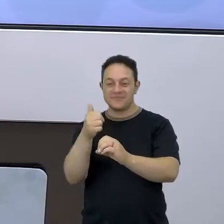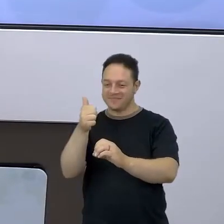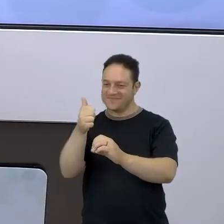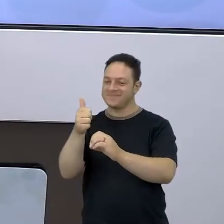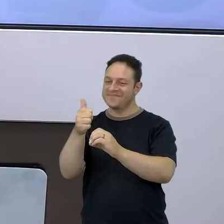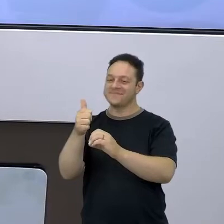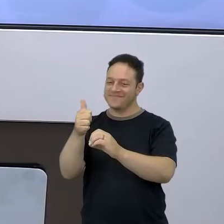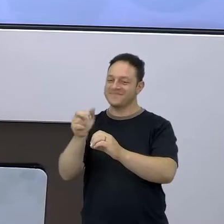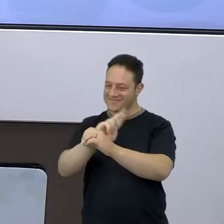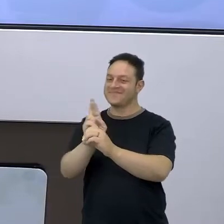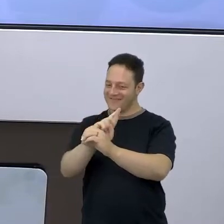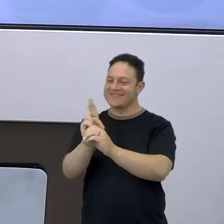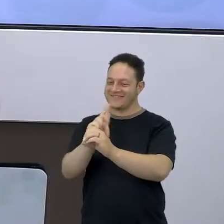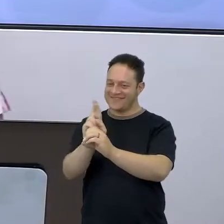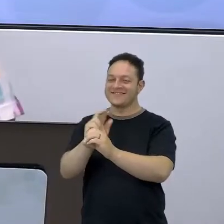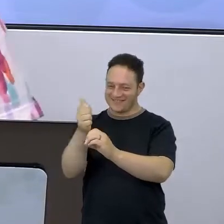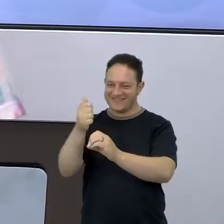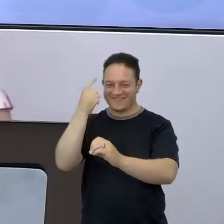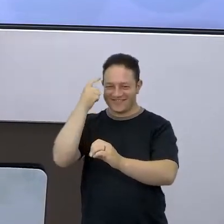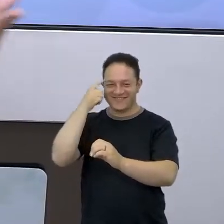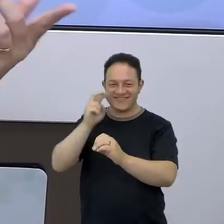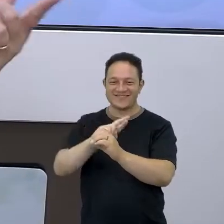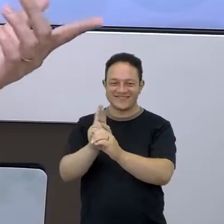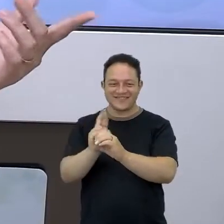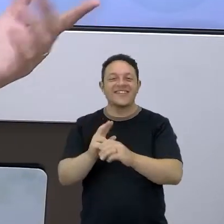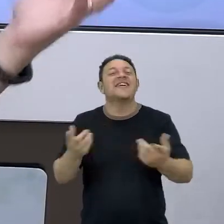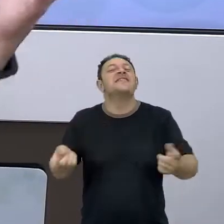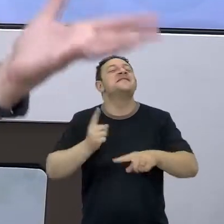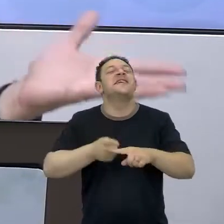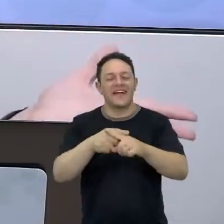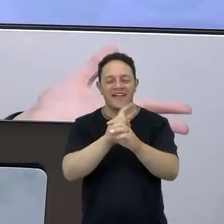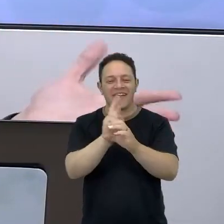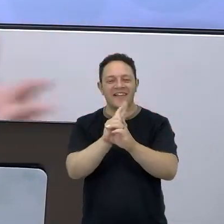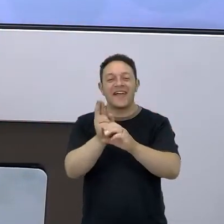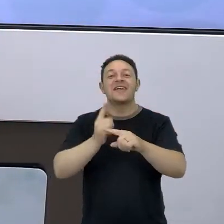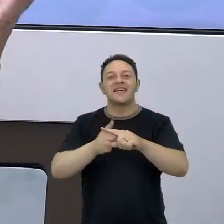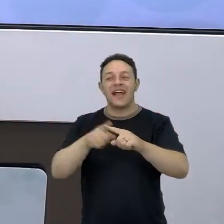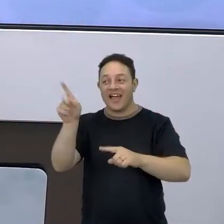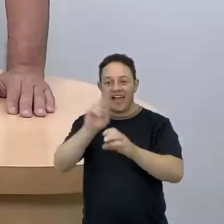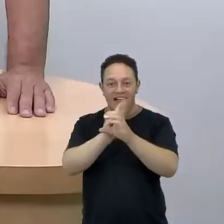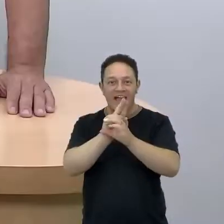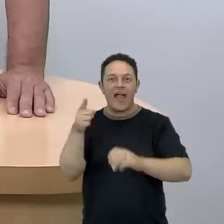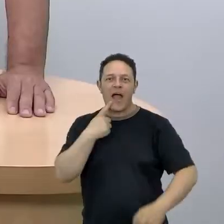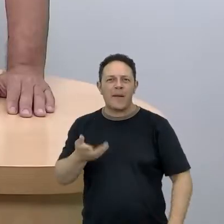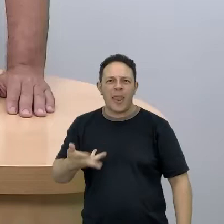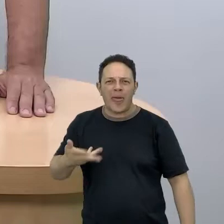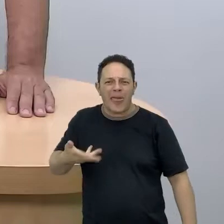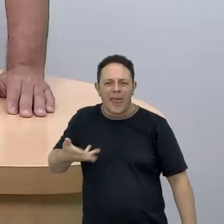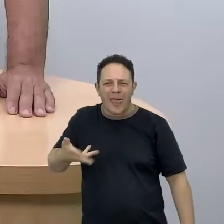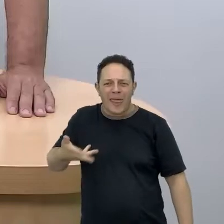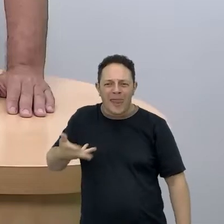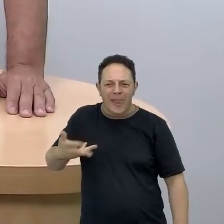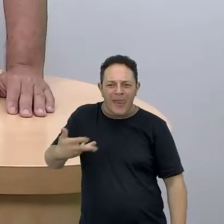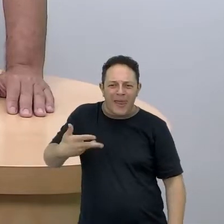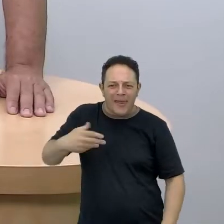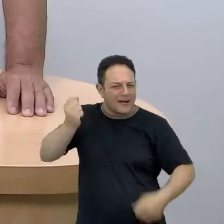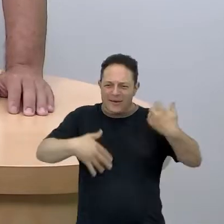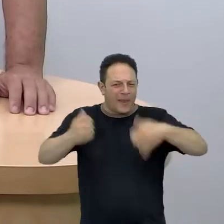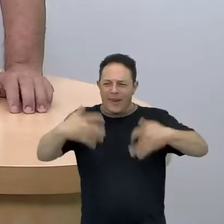Felipe? Será que o Felipe sabia disso? Olha lá, o Felipe sabe tudo. Por que será que era isso? Um R de Roberta e... Porque eu falo rápido, eu sou uma pessoa